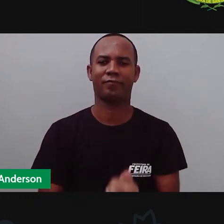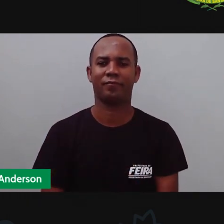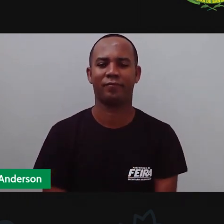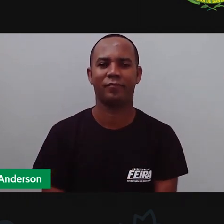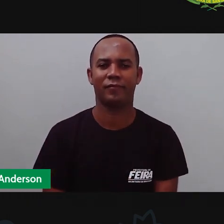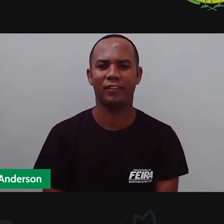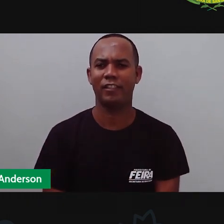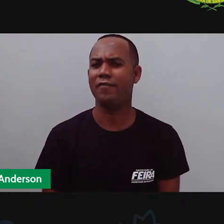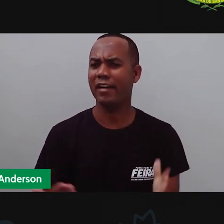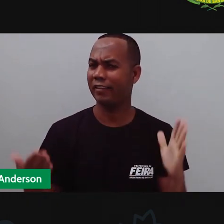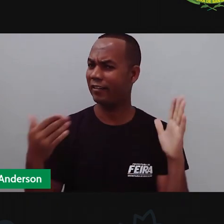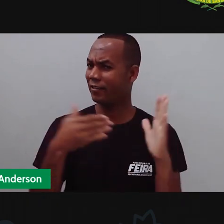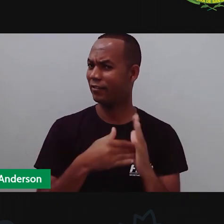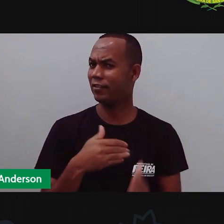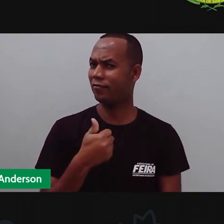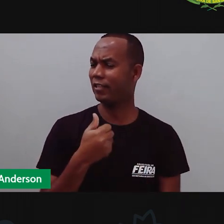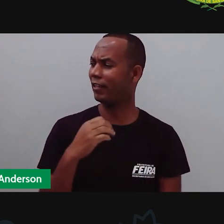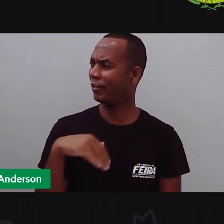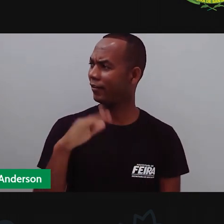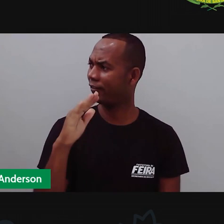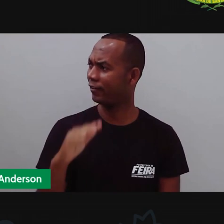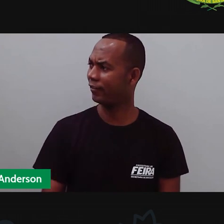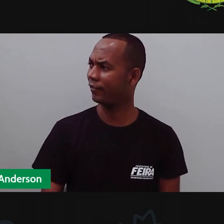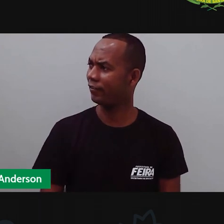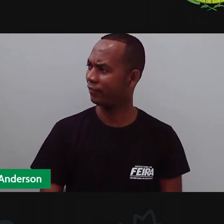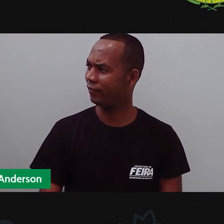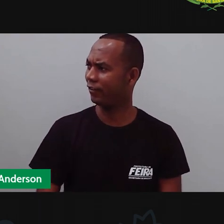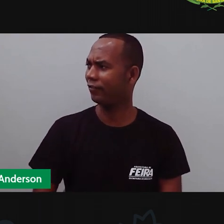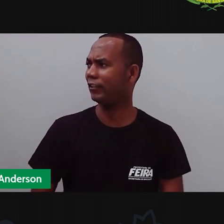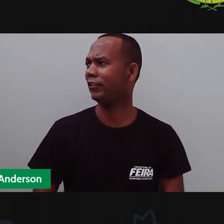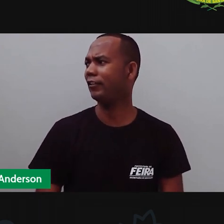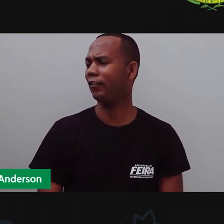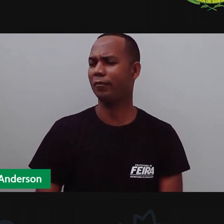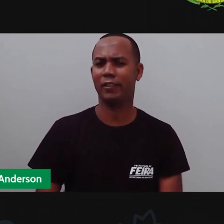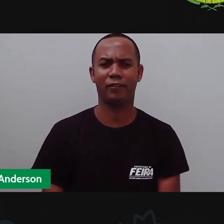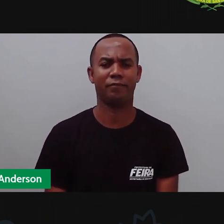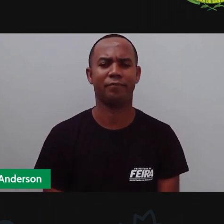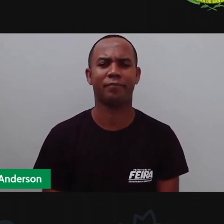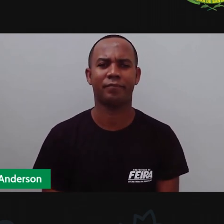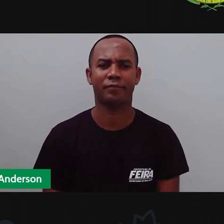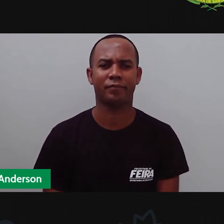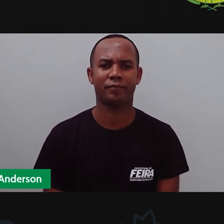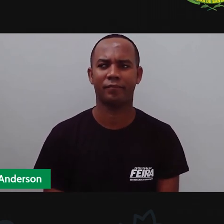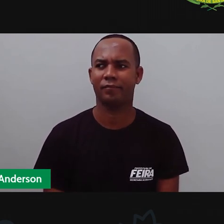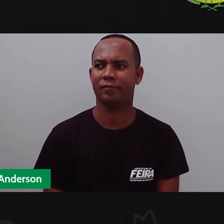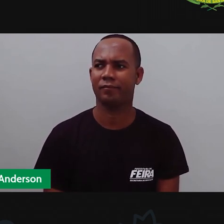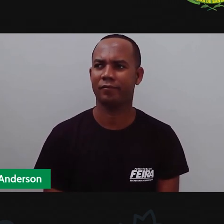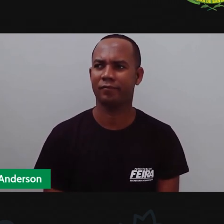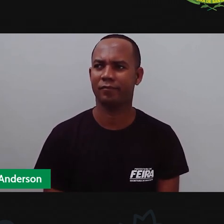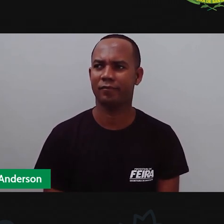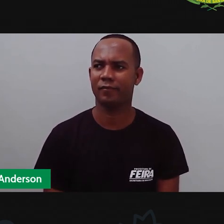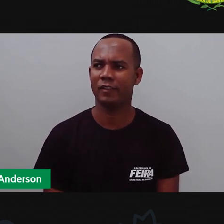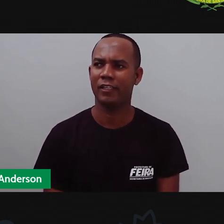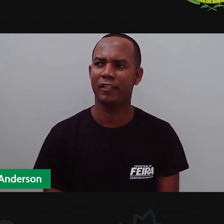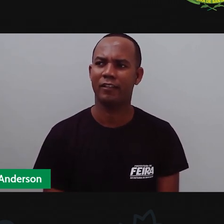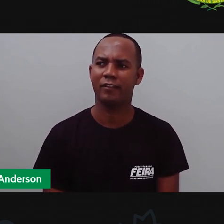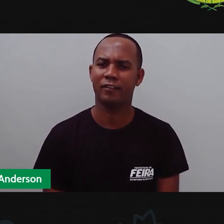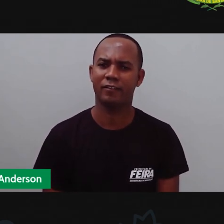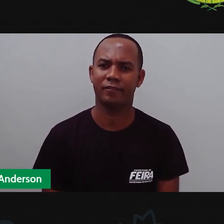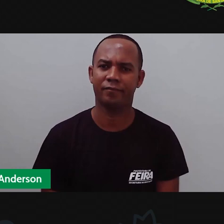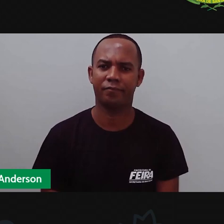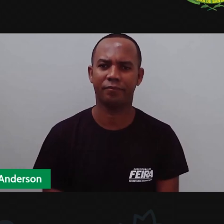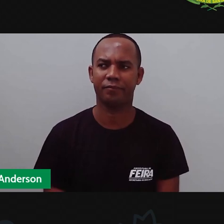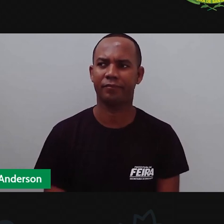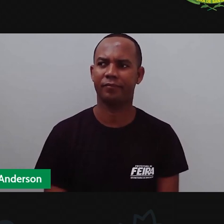É, 150, fecha de novo. Eu acho que vai. Eu acho que vai. Não vai, Provanha? Até a